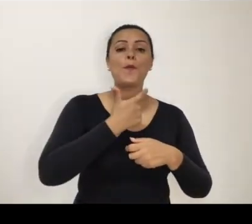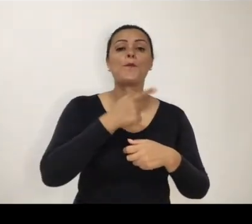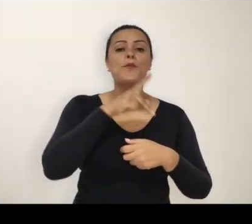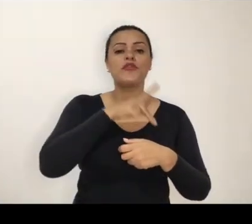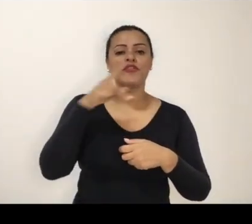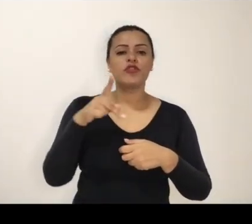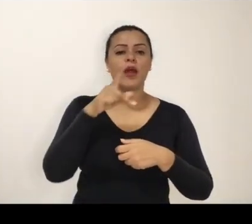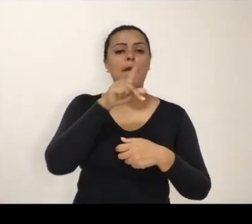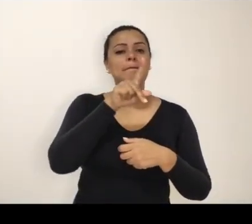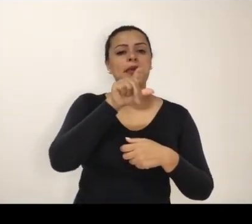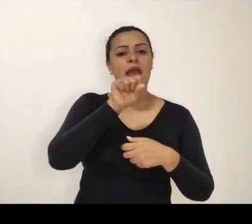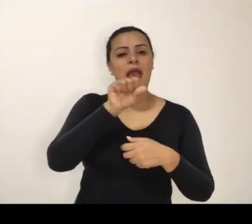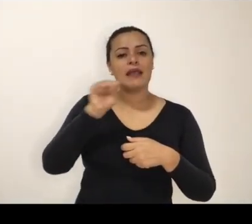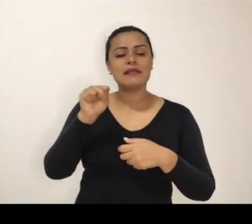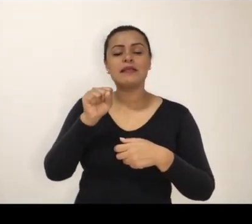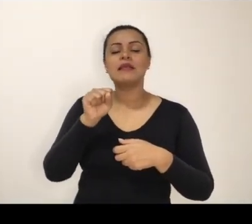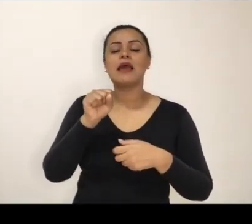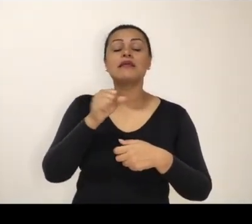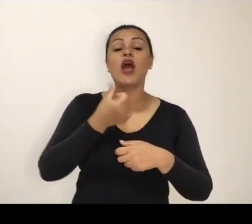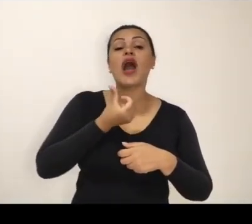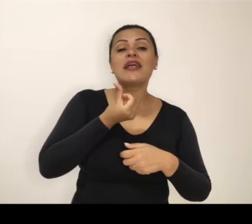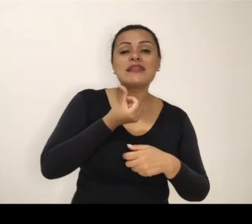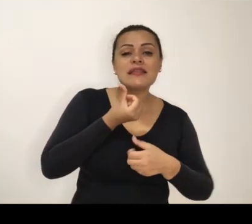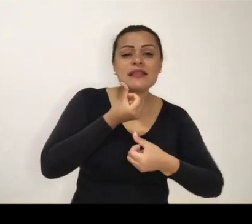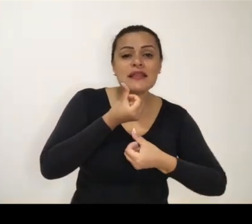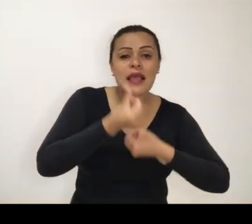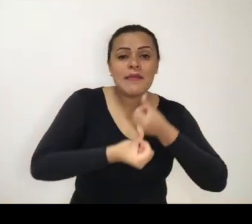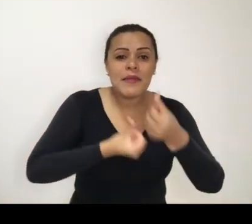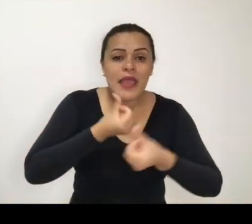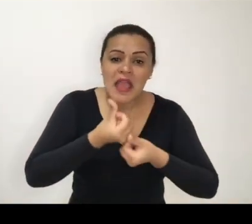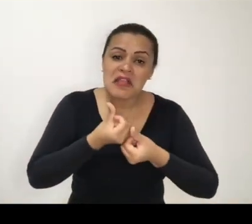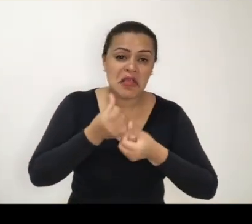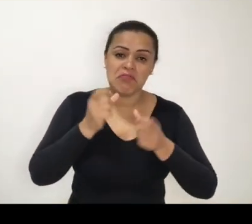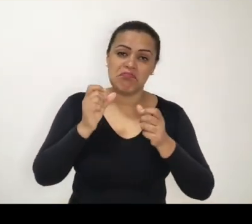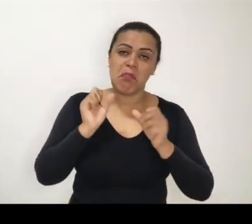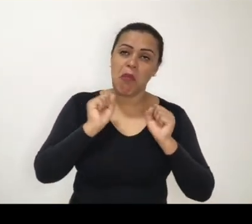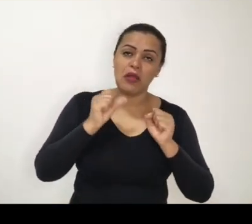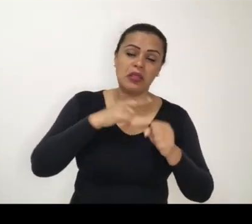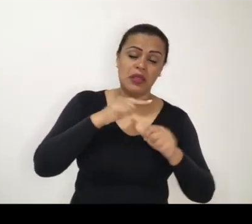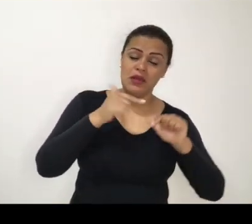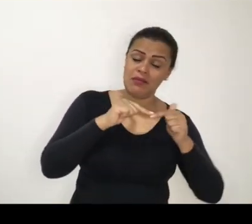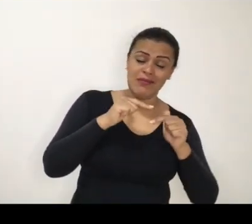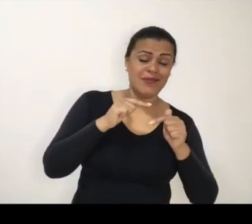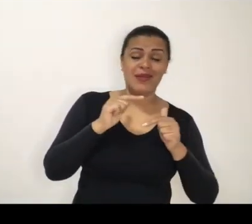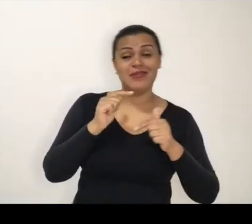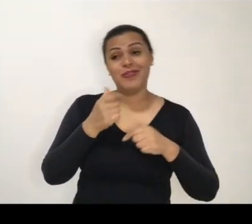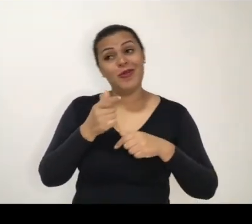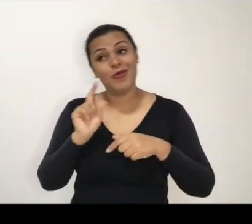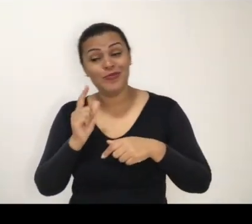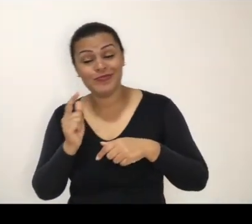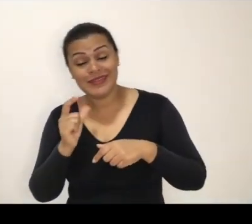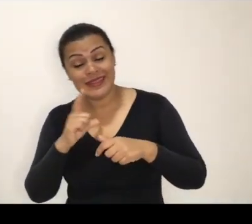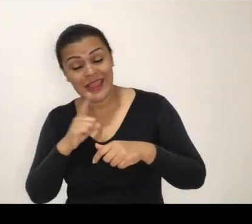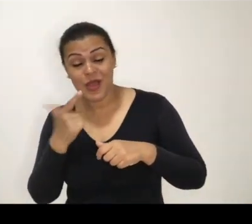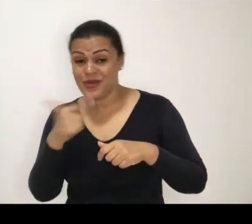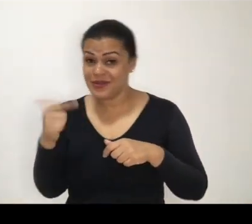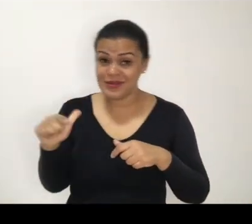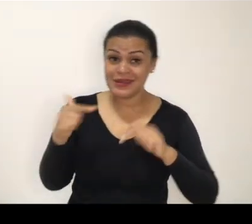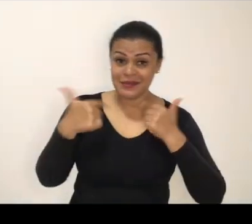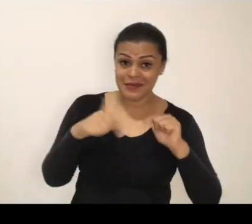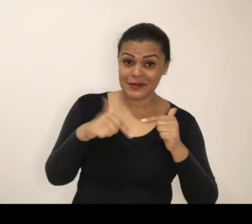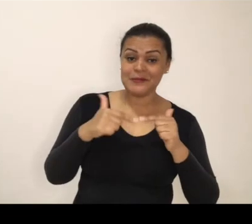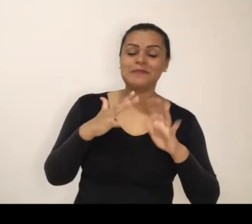meses eu sei se eu vou ter trabalho ou não vou ter. O estado, né, que se vive numa condição